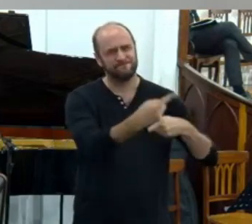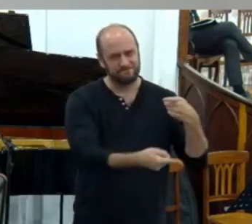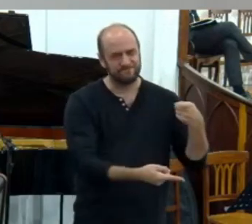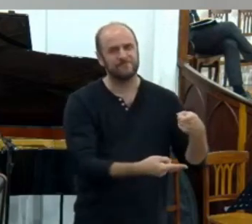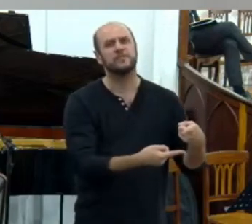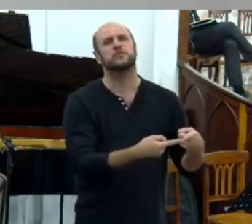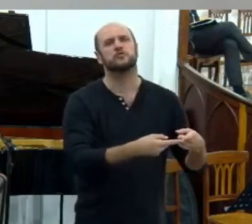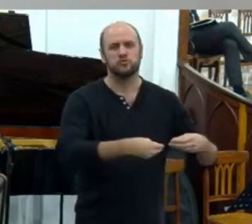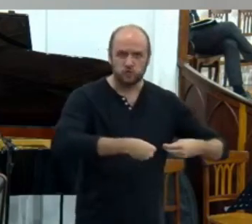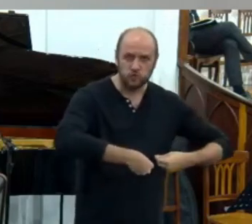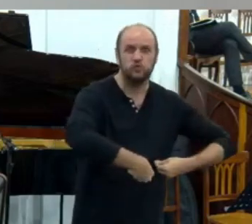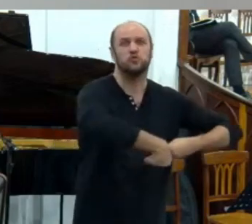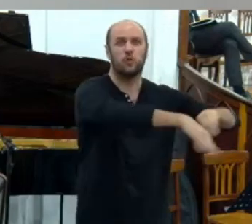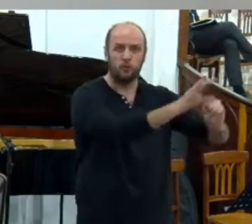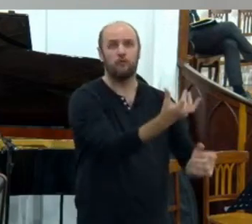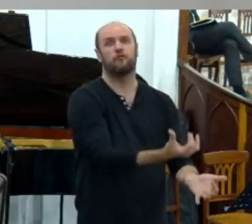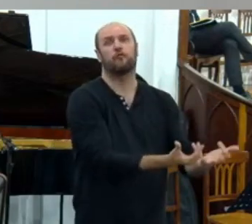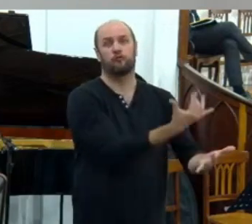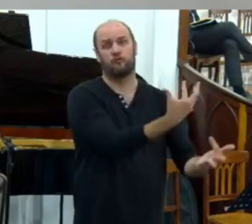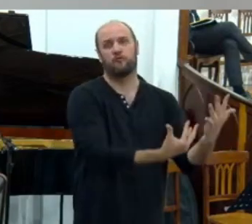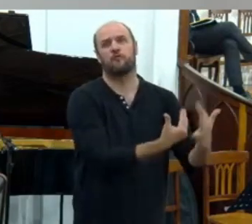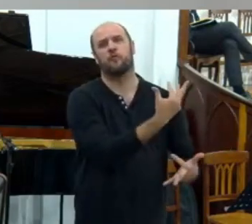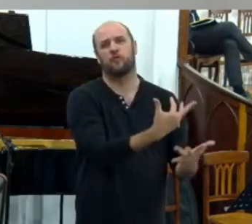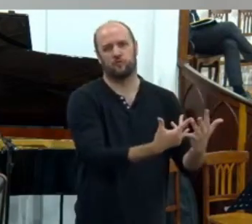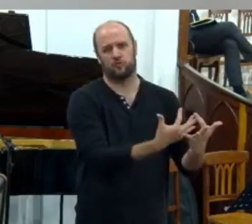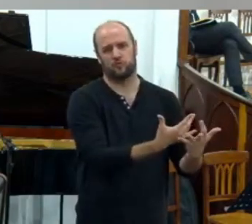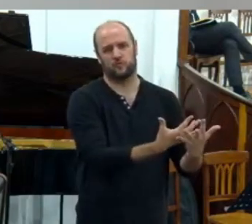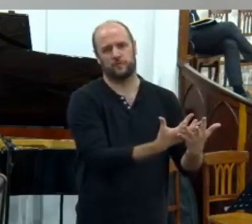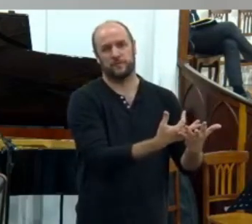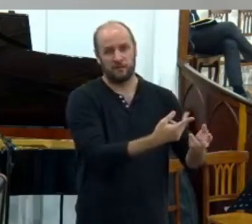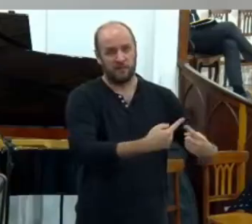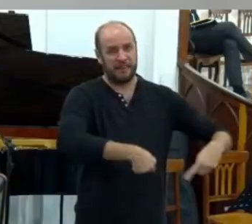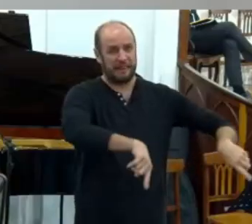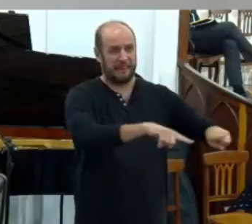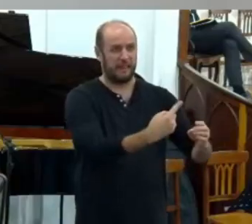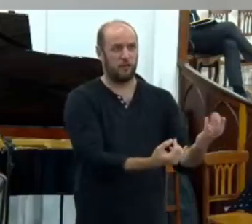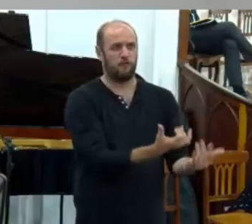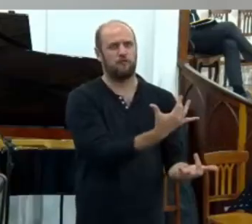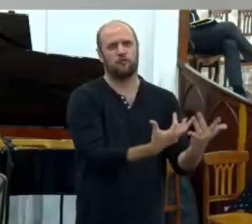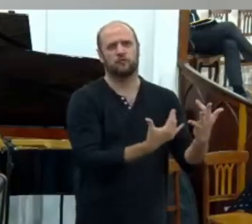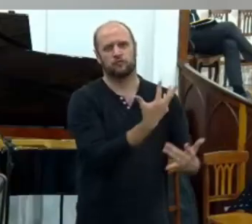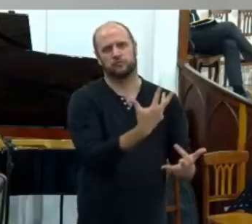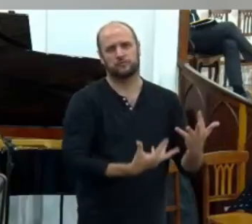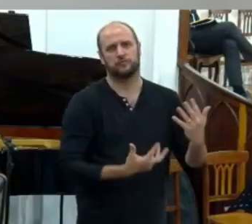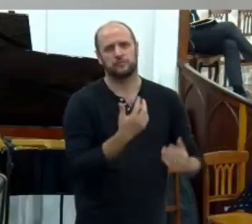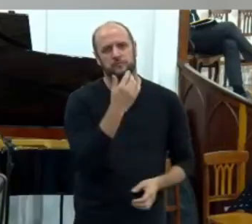e lançado no fogo, no lago de fogo e enxofre.